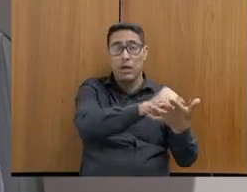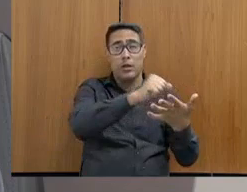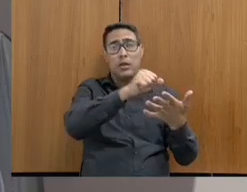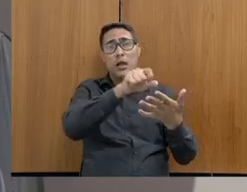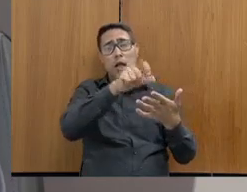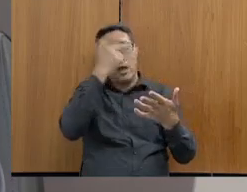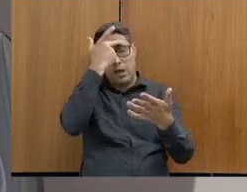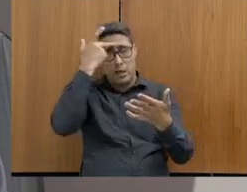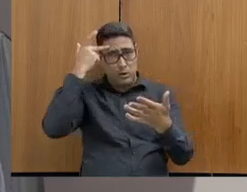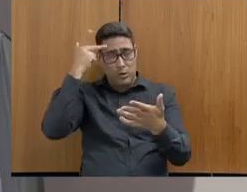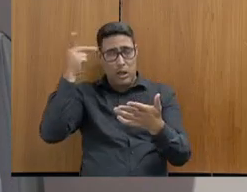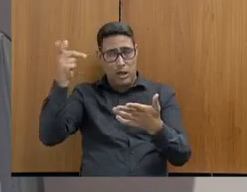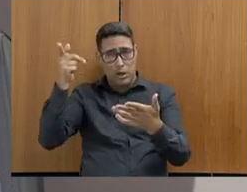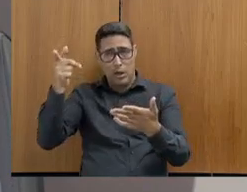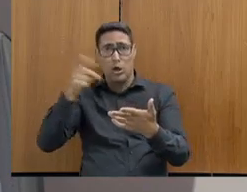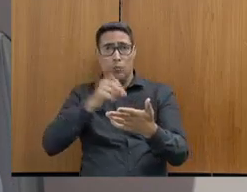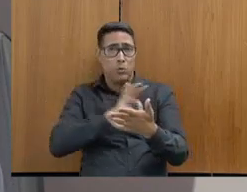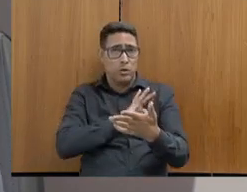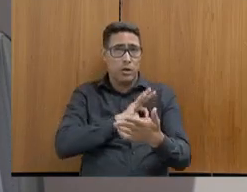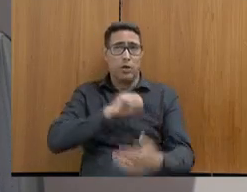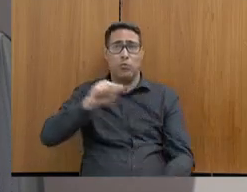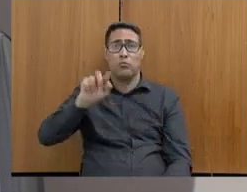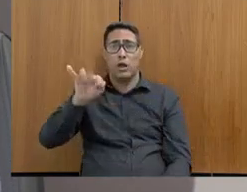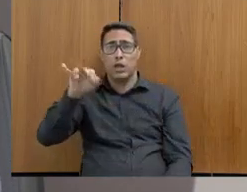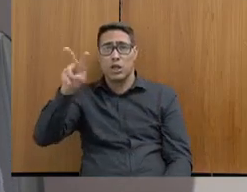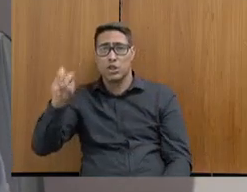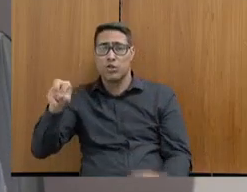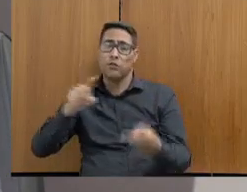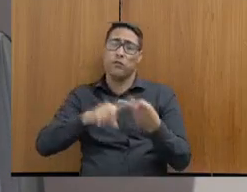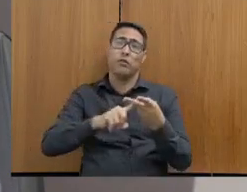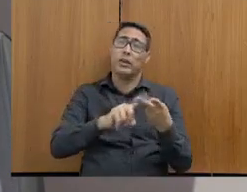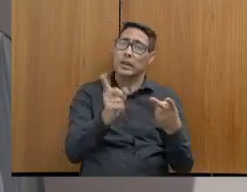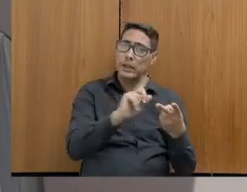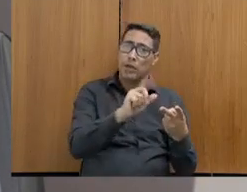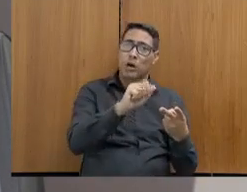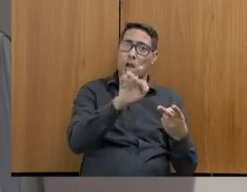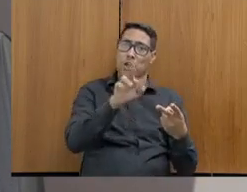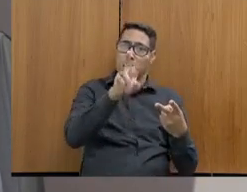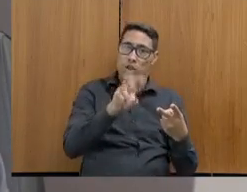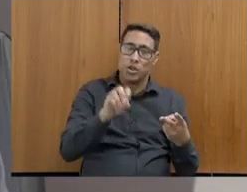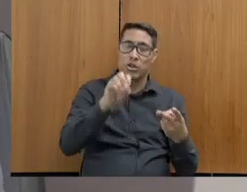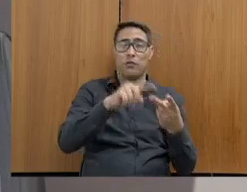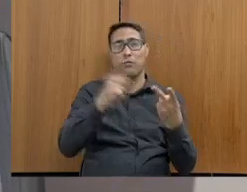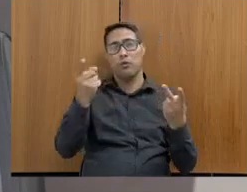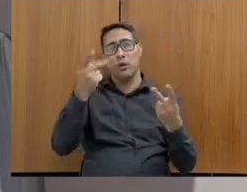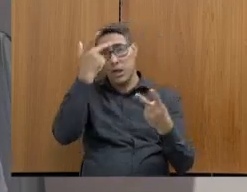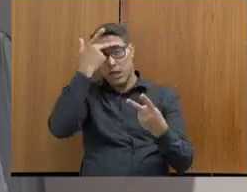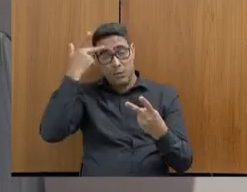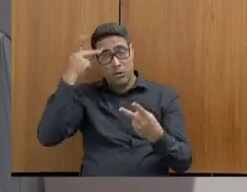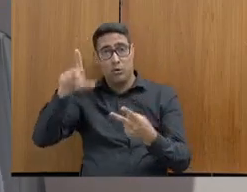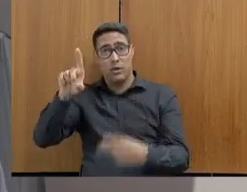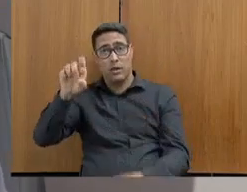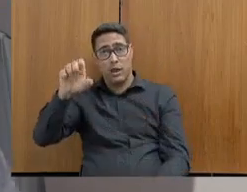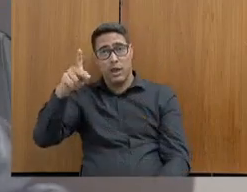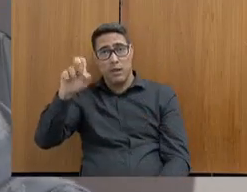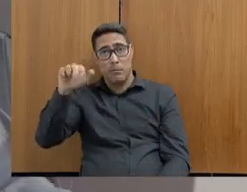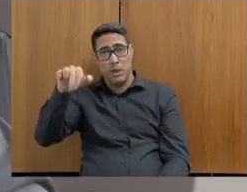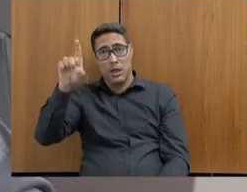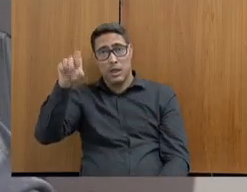Inativo aos seus dependentes ao nosso servidor administrativo e inativo e aos seus